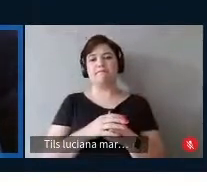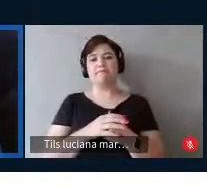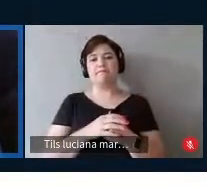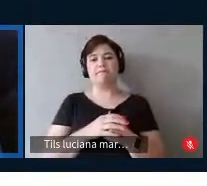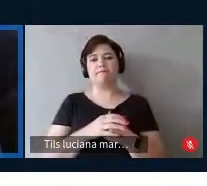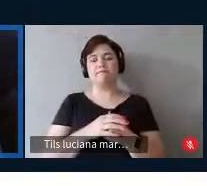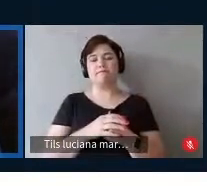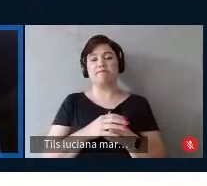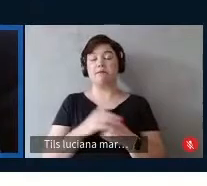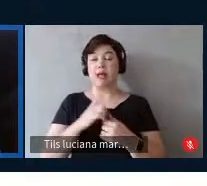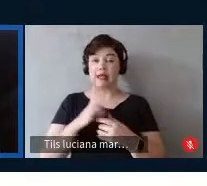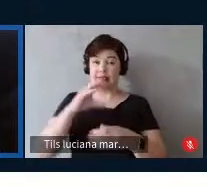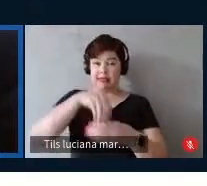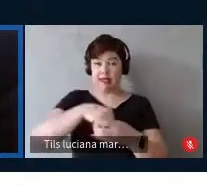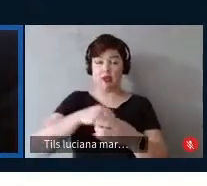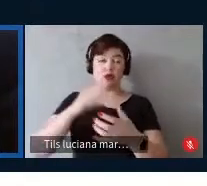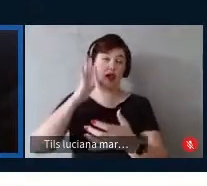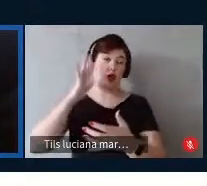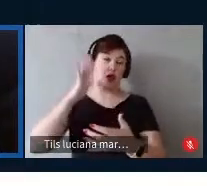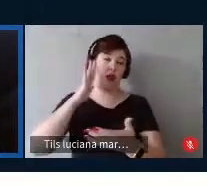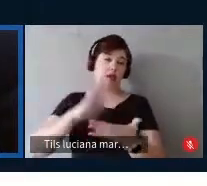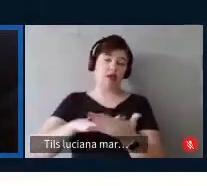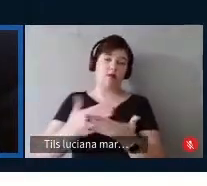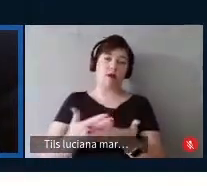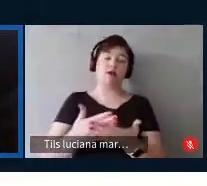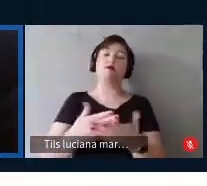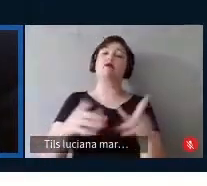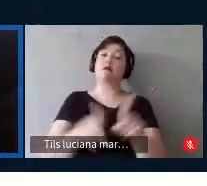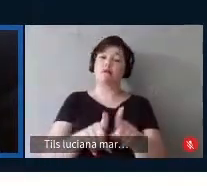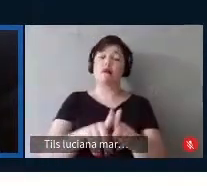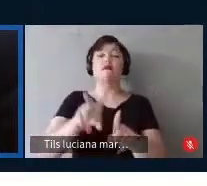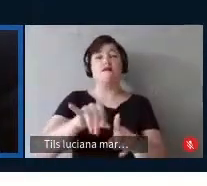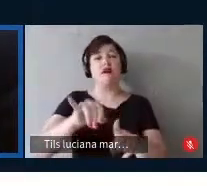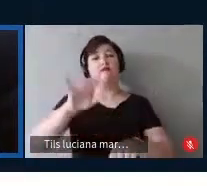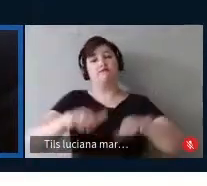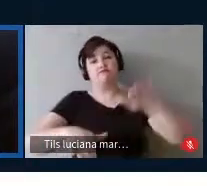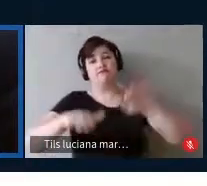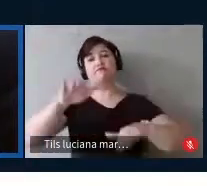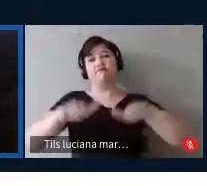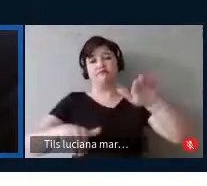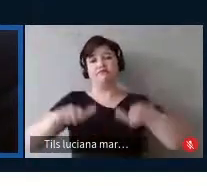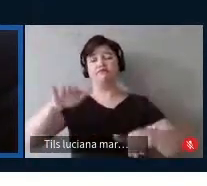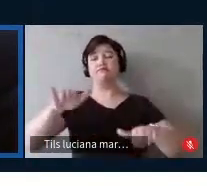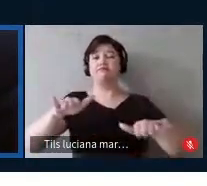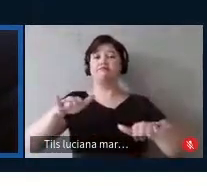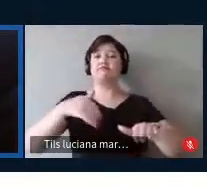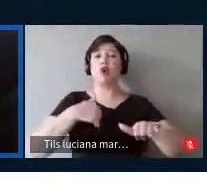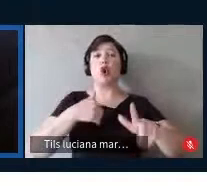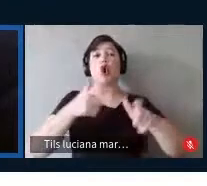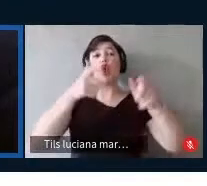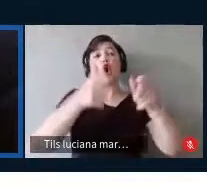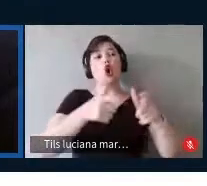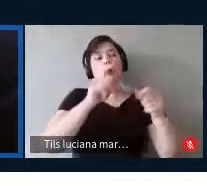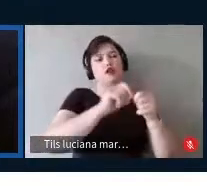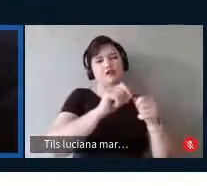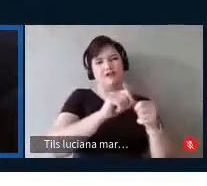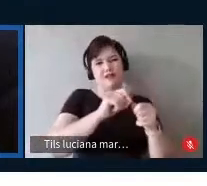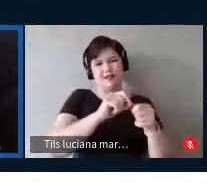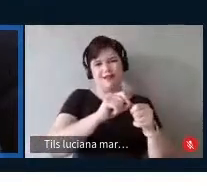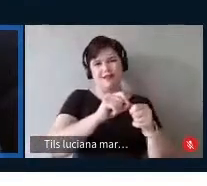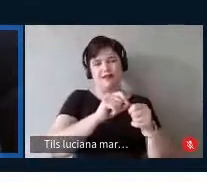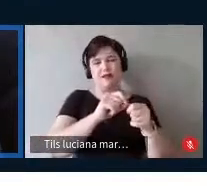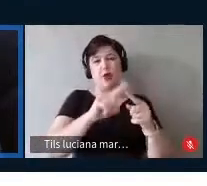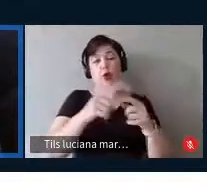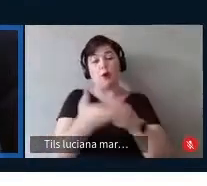da teoria interpretativa, ela também vai variar muito, dependendo de onde ela é feita, que